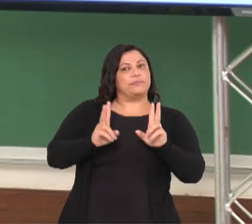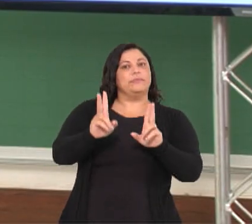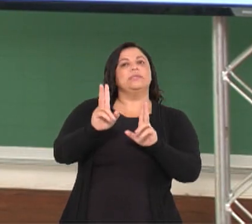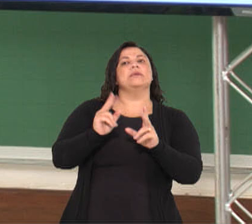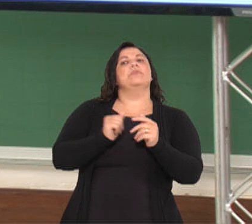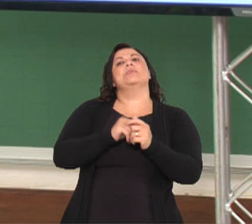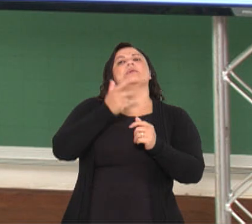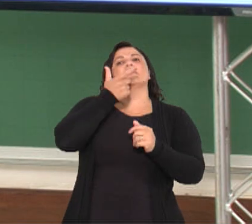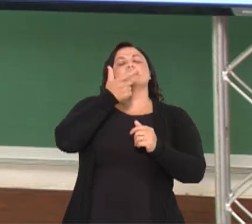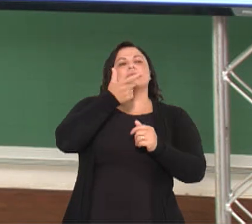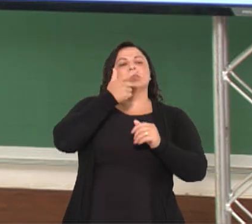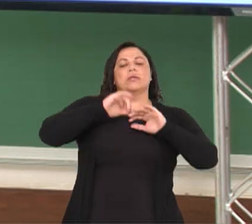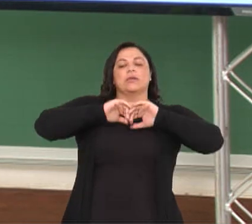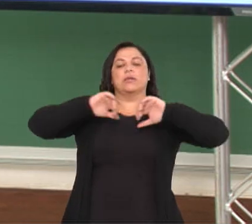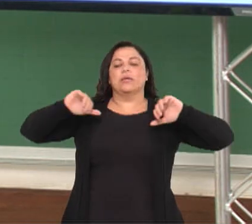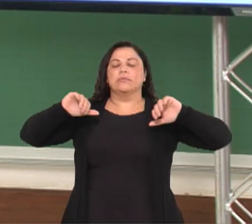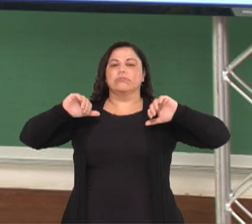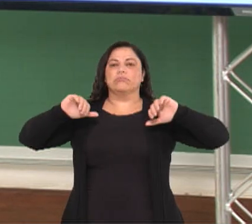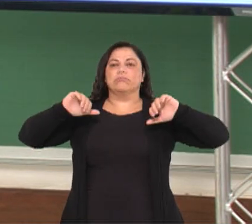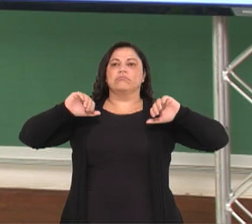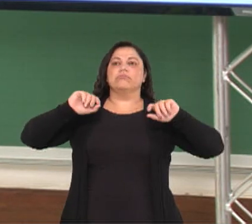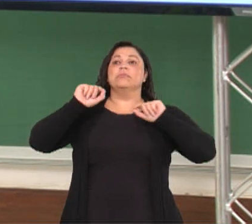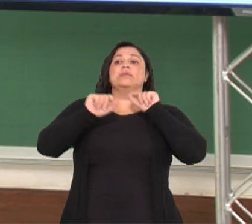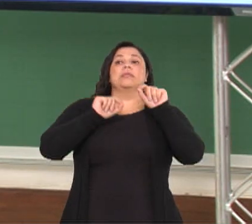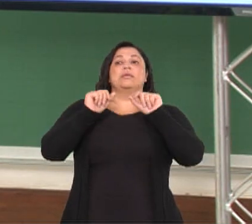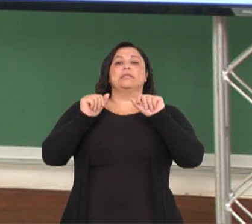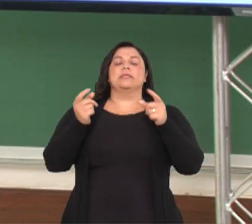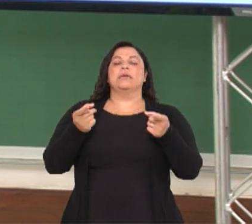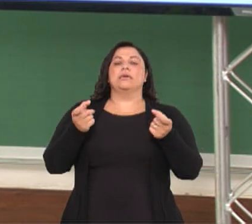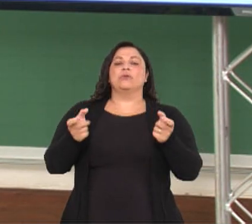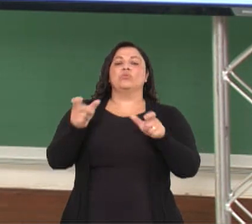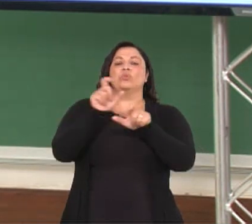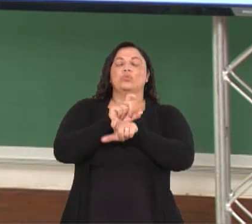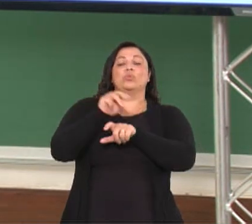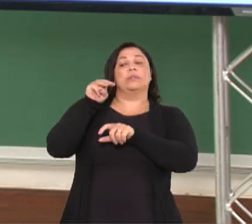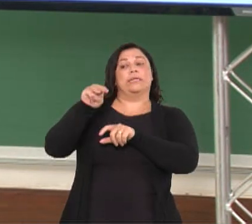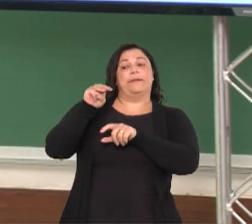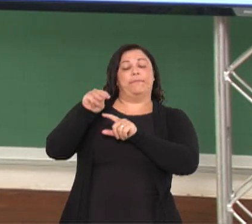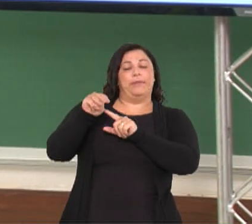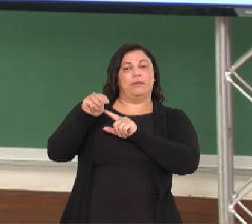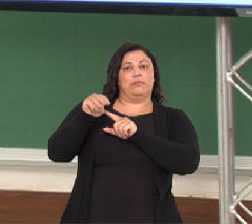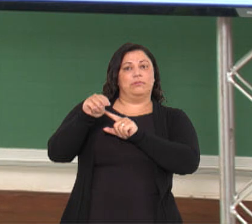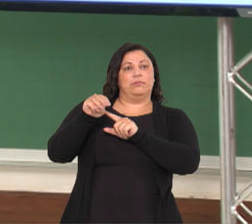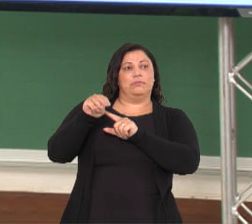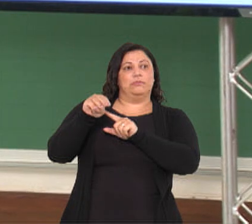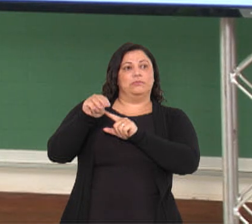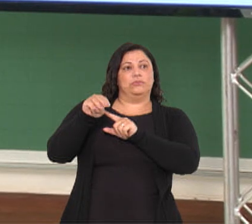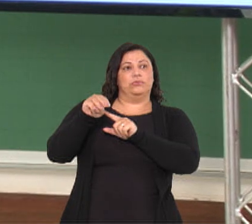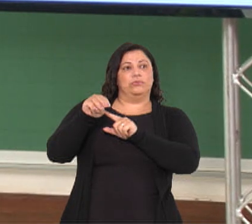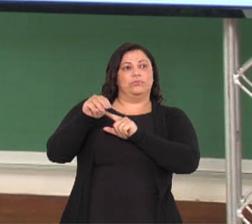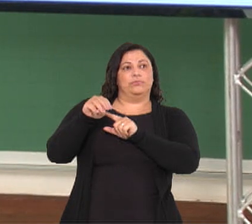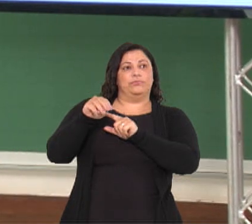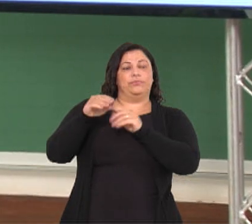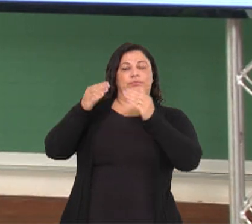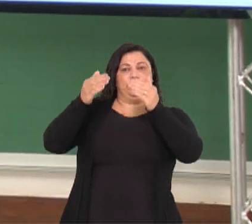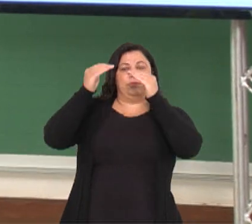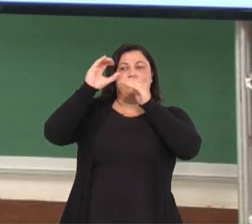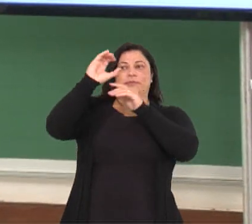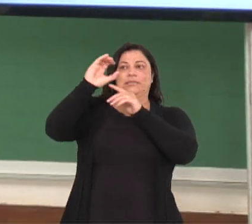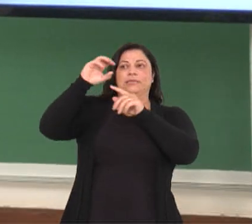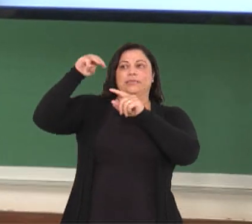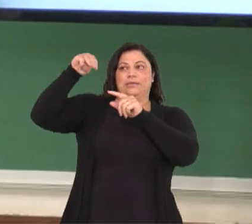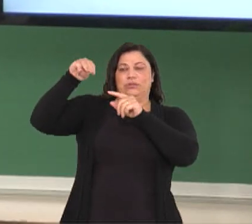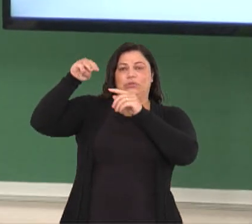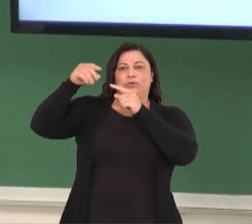as cargas, o valor dessa distância tem que ser substituído na fórmula em metros. Então, aqui no caso, 50 centímetros é